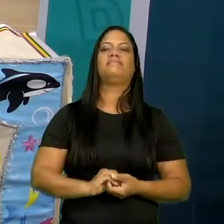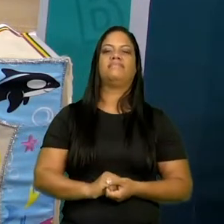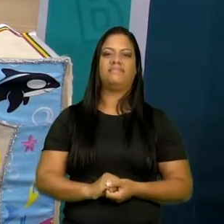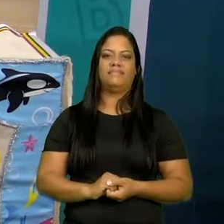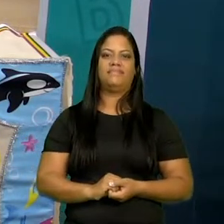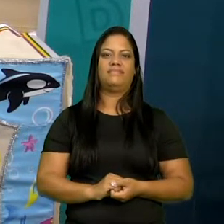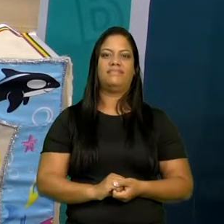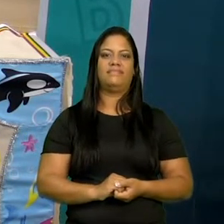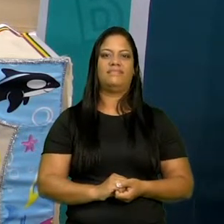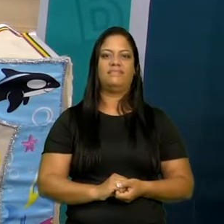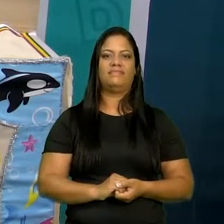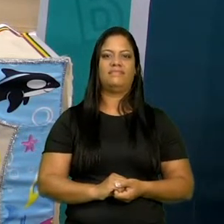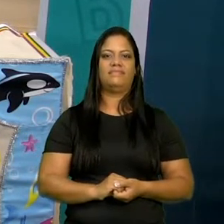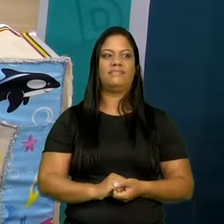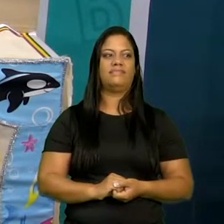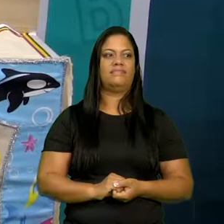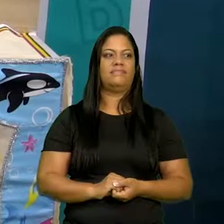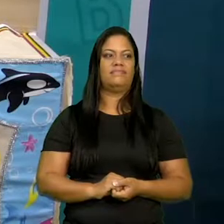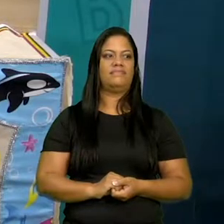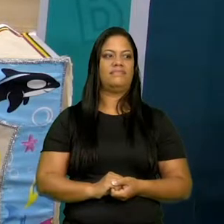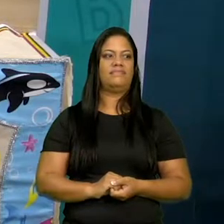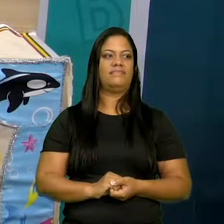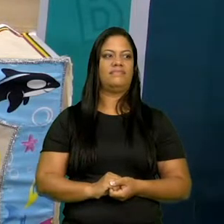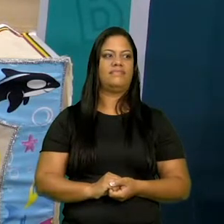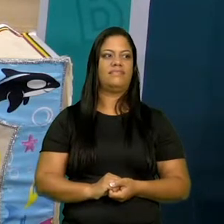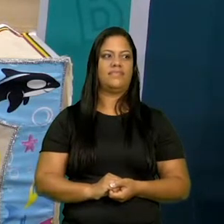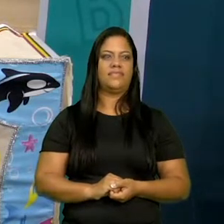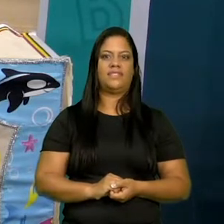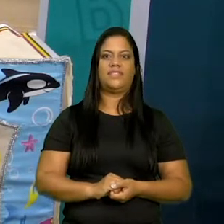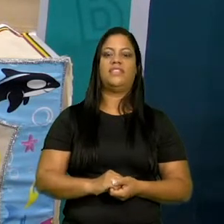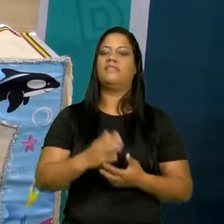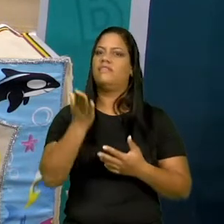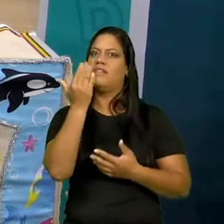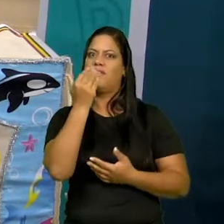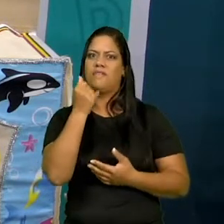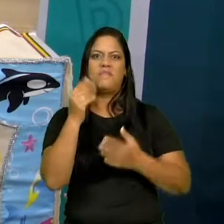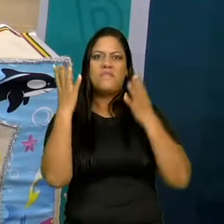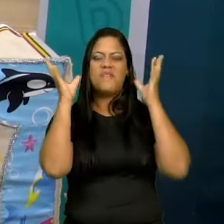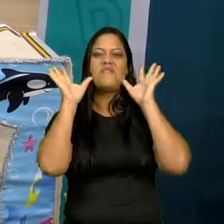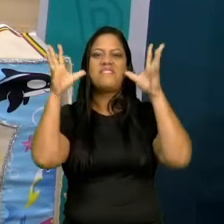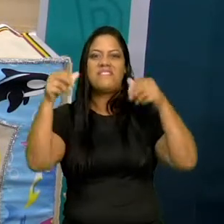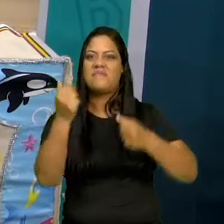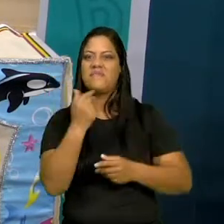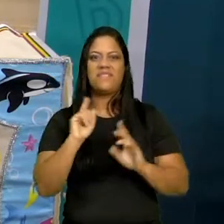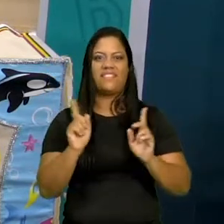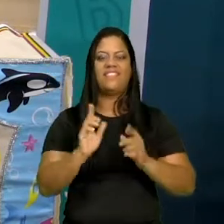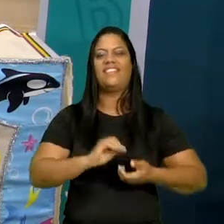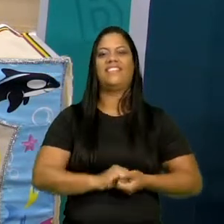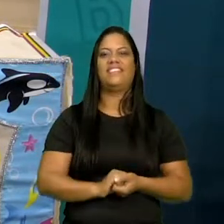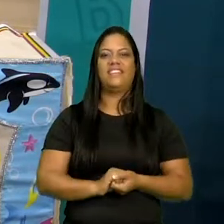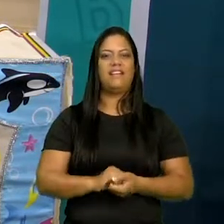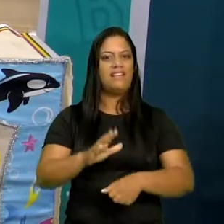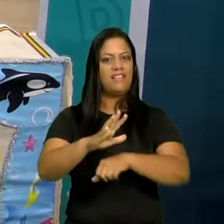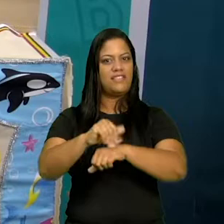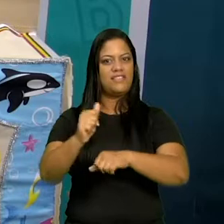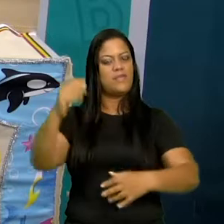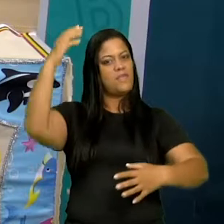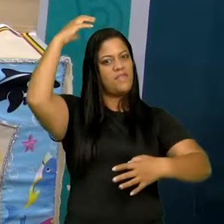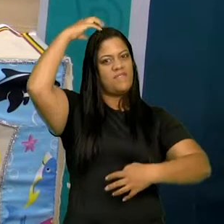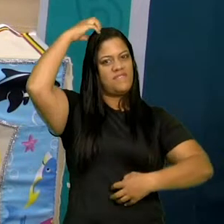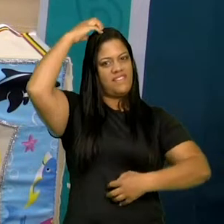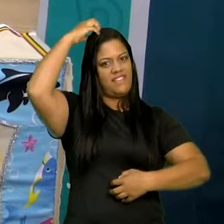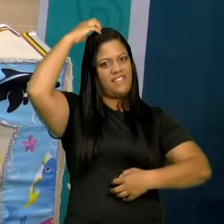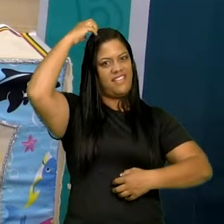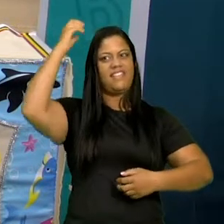Vamos lá. E o leão não comeu esse povo, não? Não, leiturinha. Ela chamou o macaco.